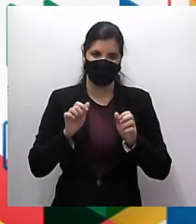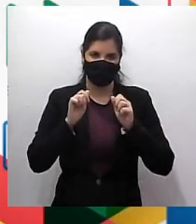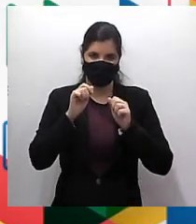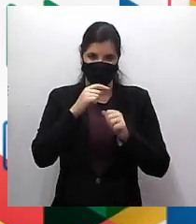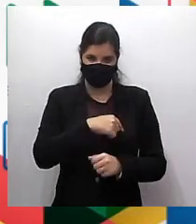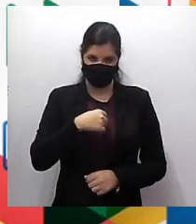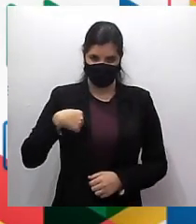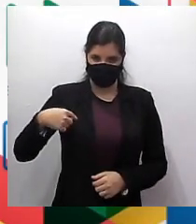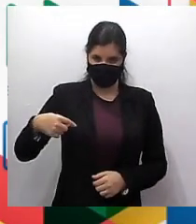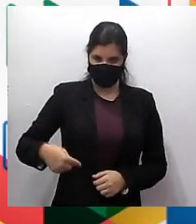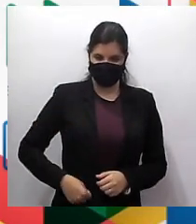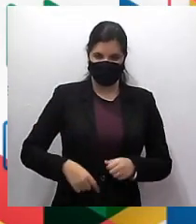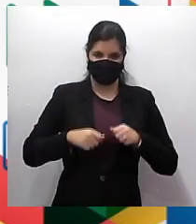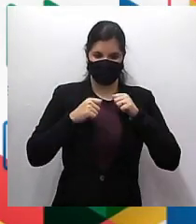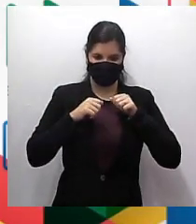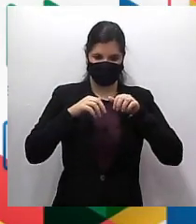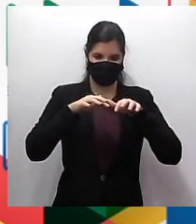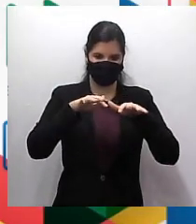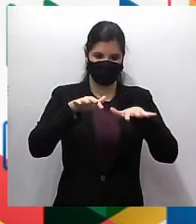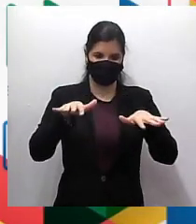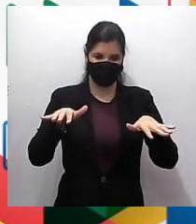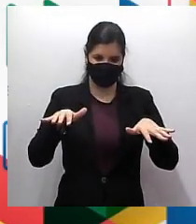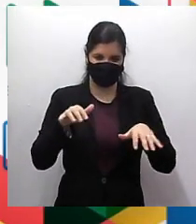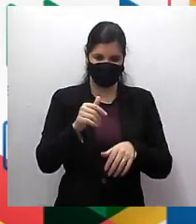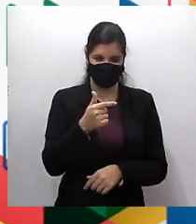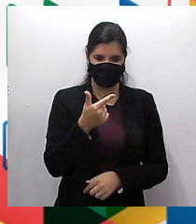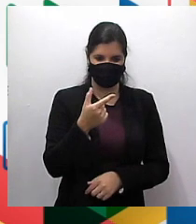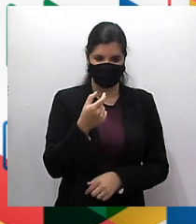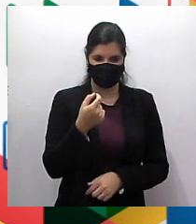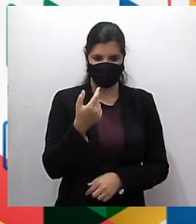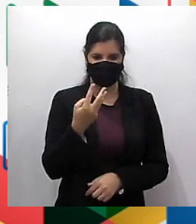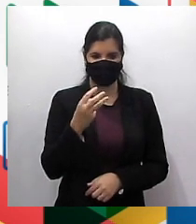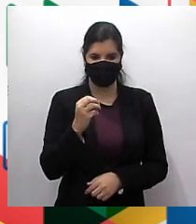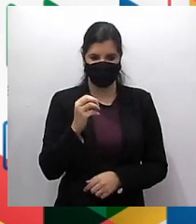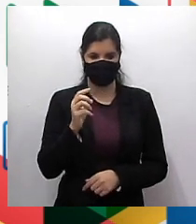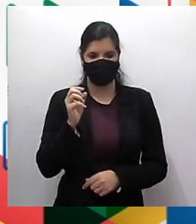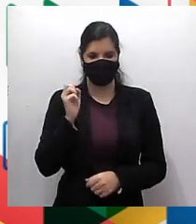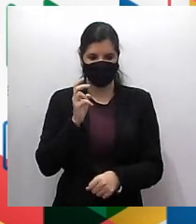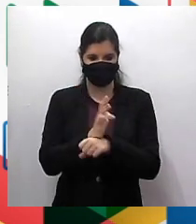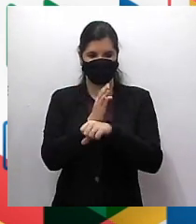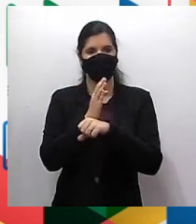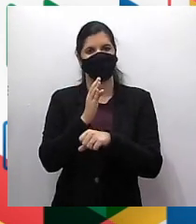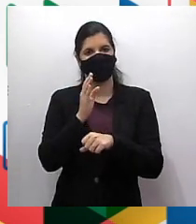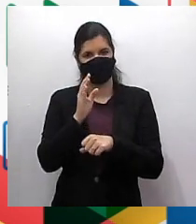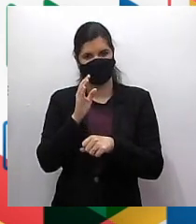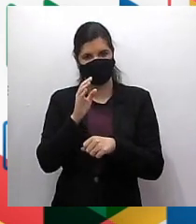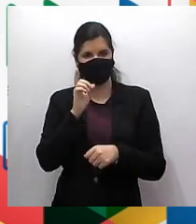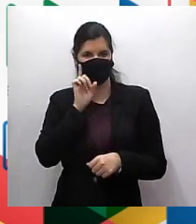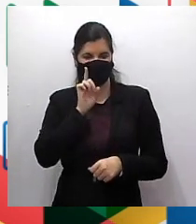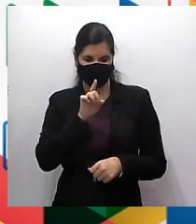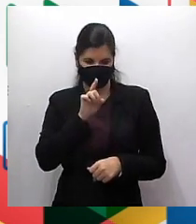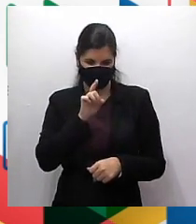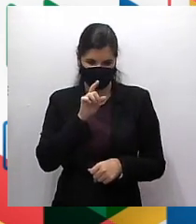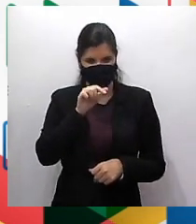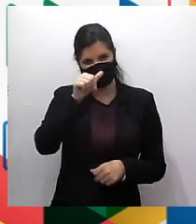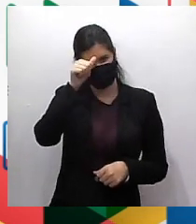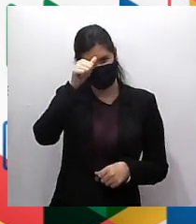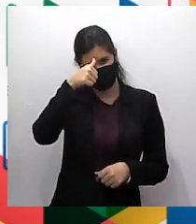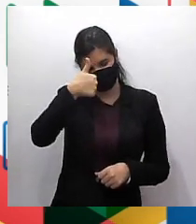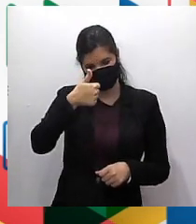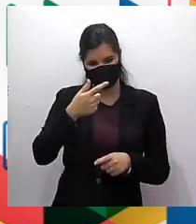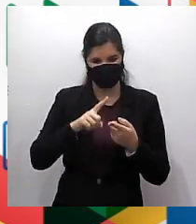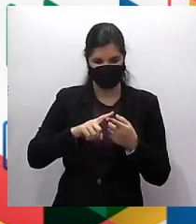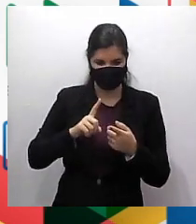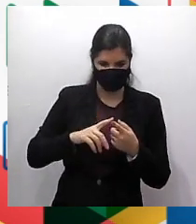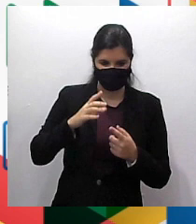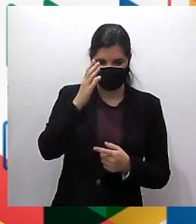China, veja que a expectativa é em 2030 superar os Estados Unidos. China e Índia tendem a superar os Estados Unidos em 2030. Né? Brasil vai chegar ali